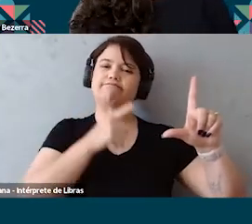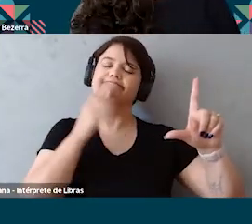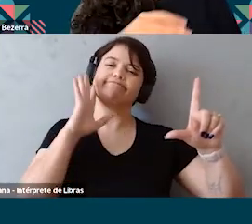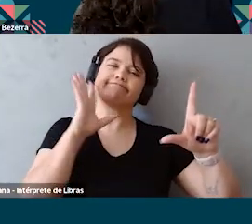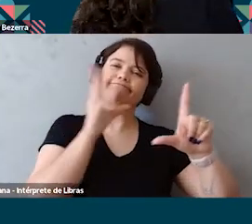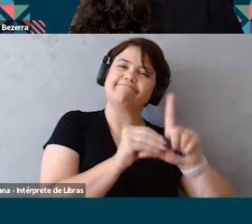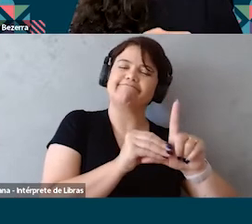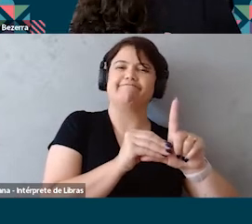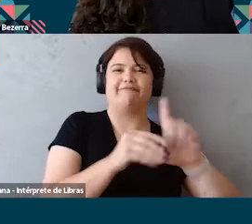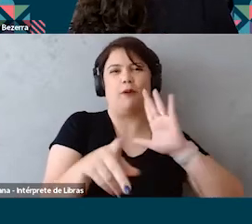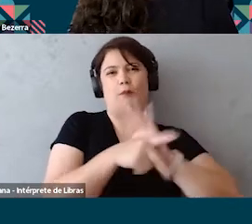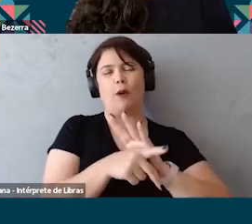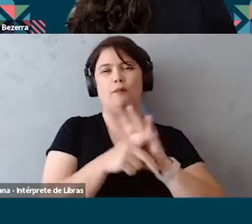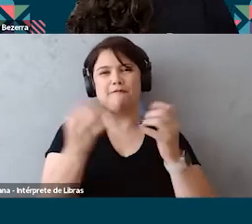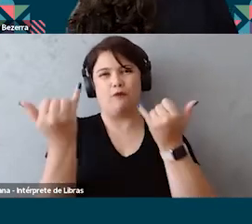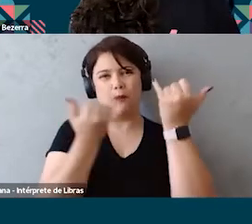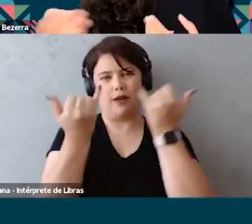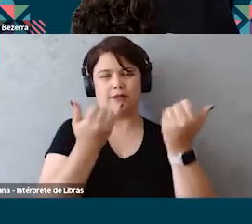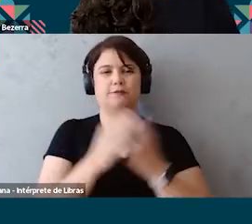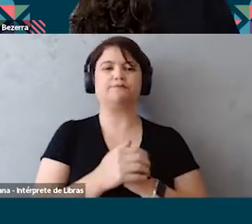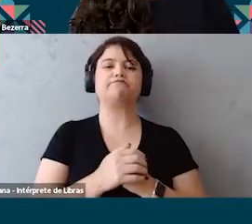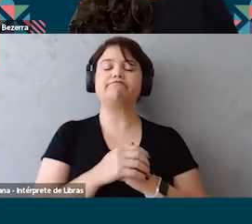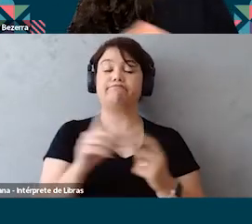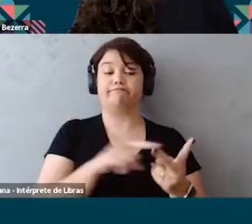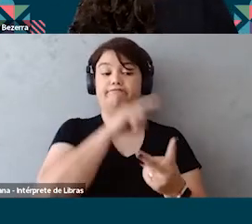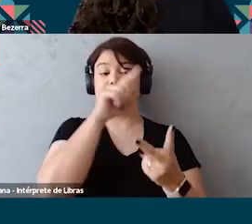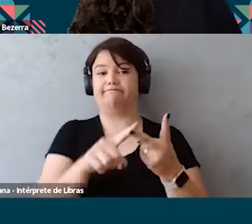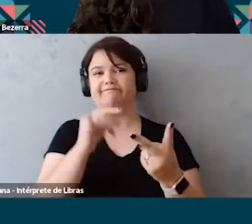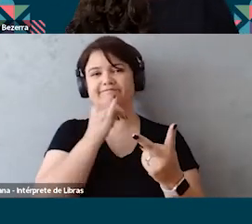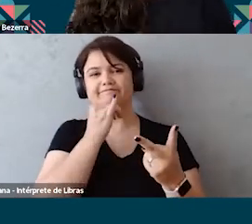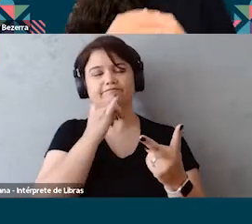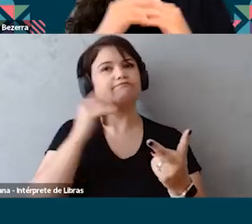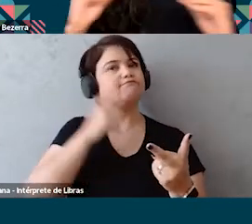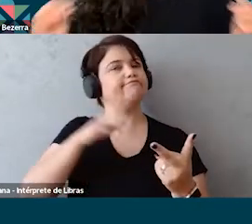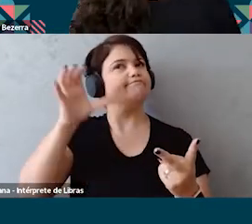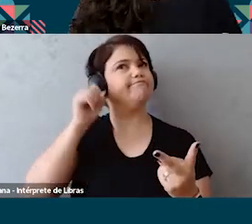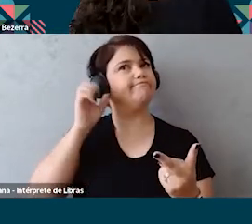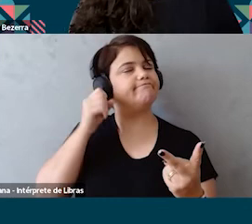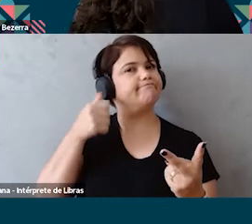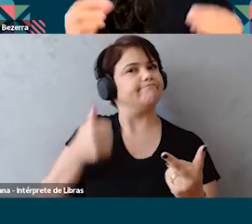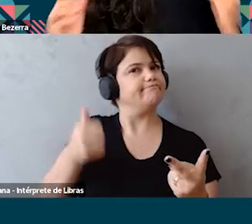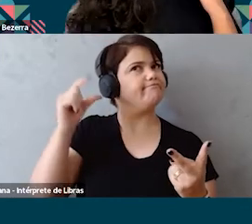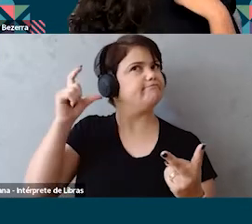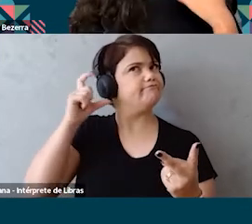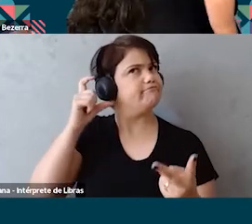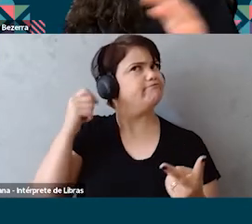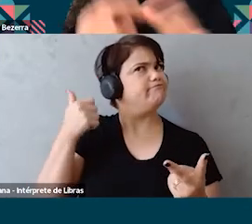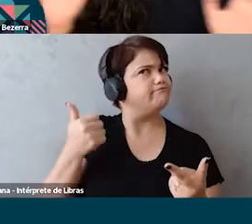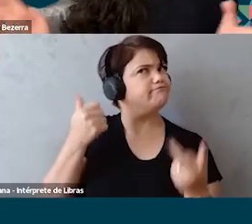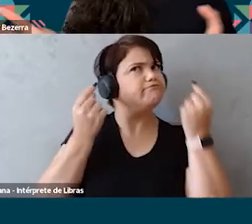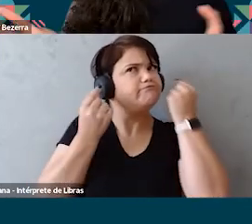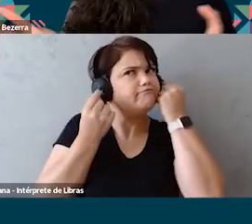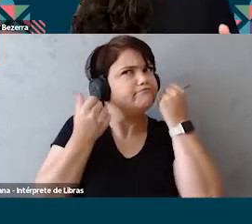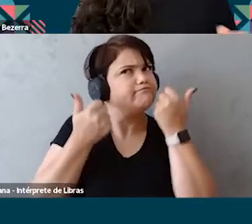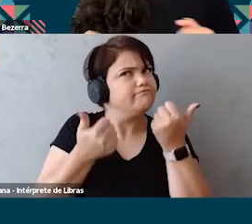português, elas conseguem ter acesso à informação. O segundo exemplo é de uma pessoa que consegue escutar muito bem, está com fone de ouvido,